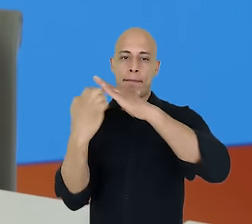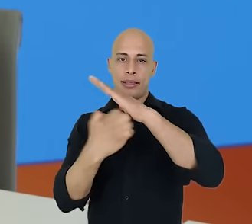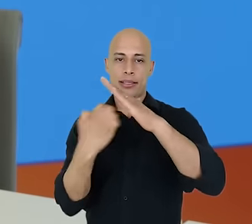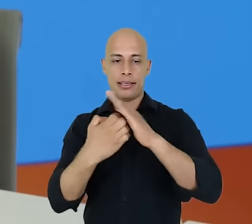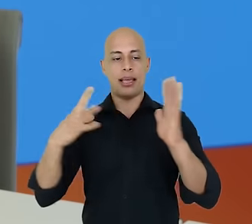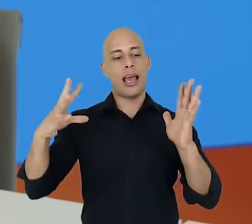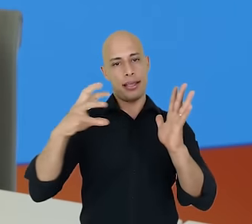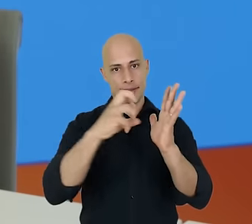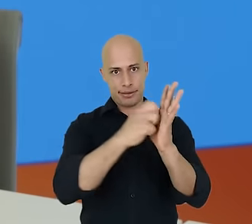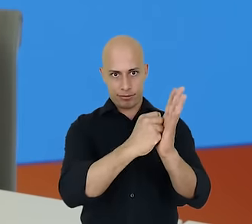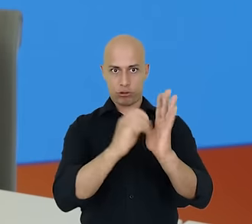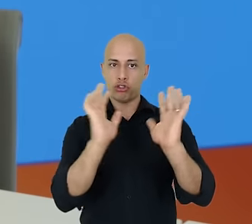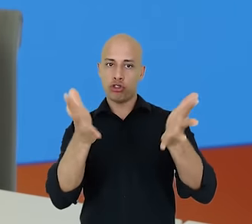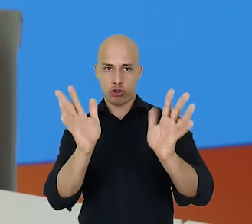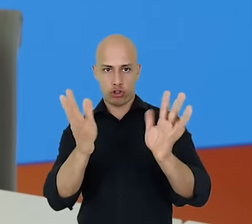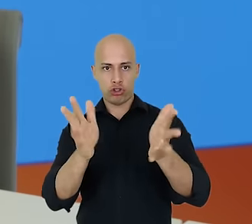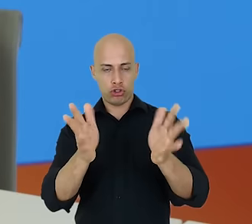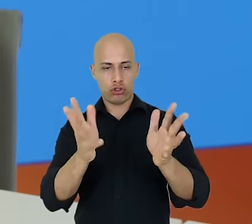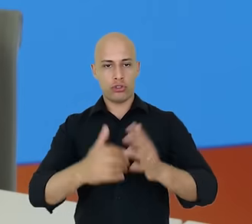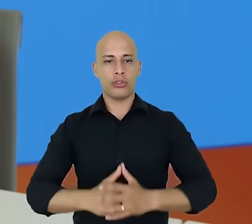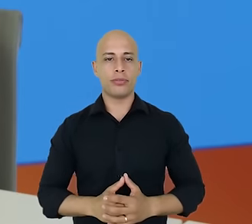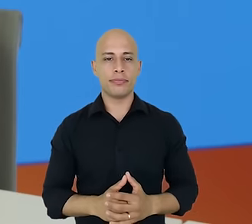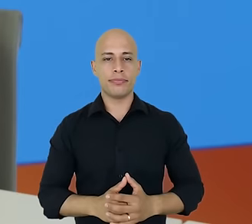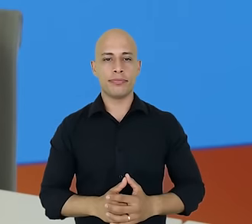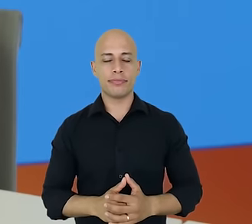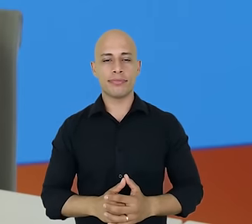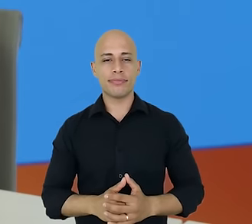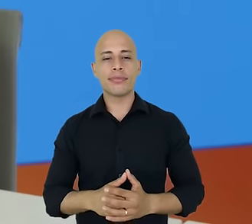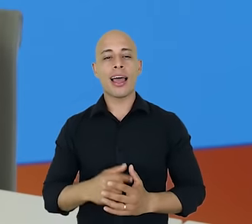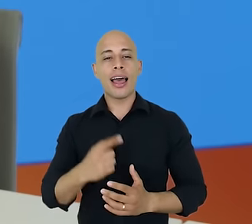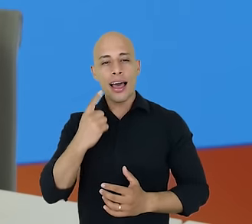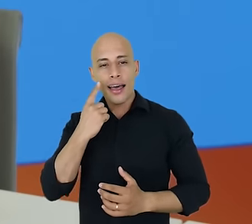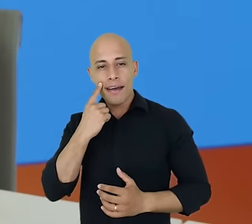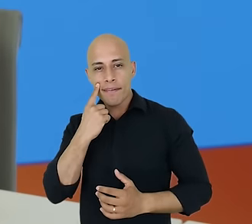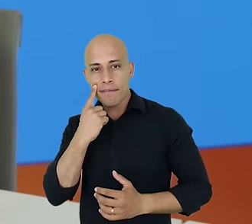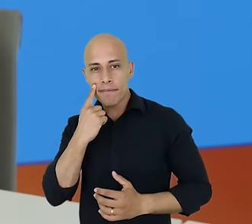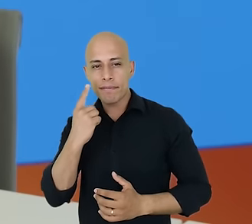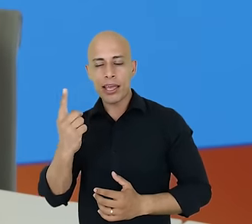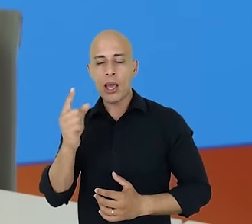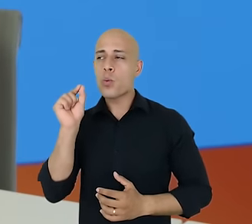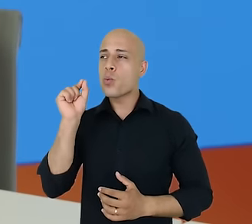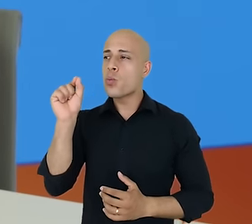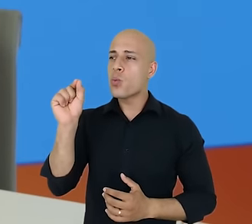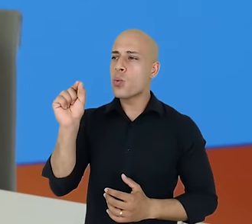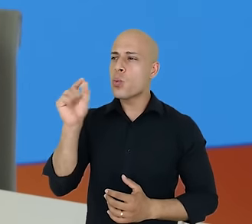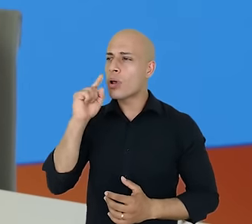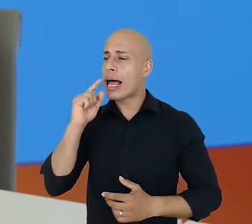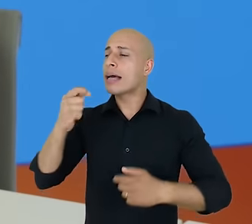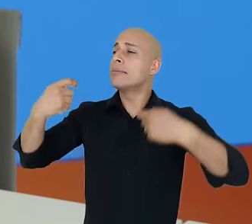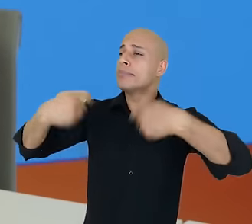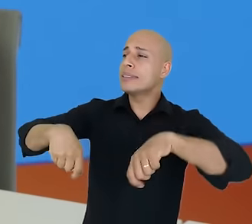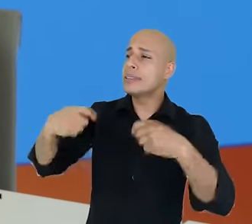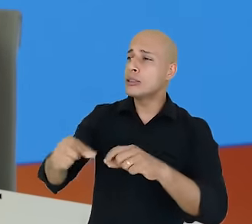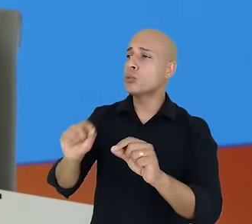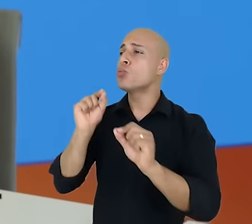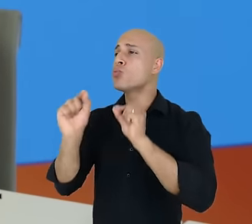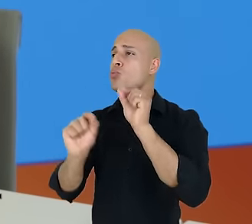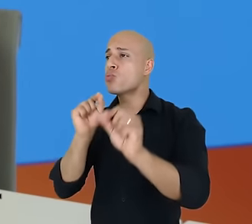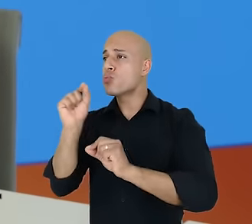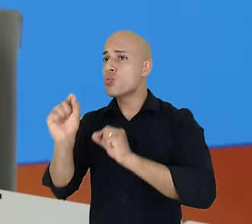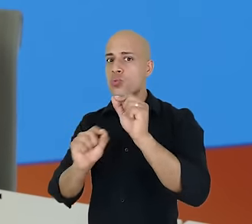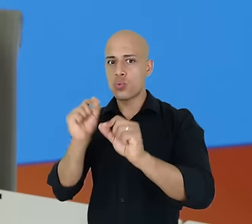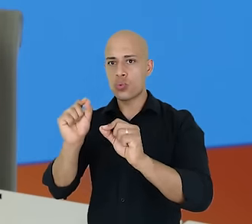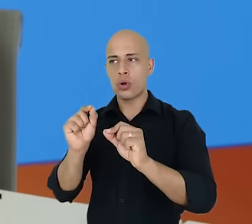eh cadastrada né E ali verificar qual é a qual é o o trâmite dele né então